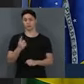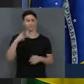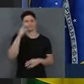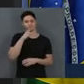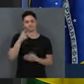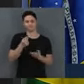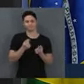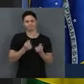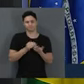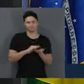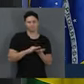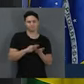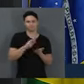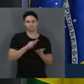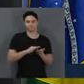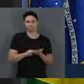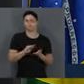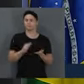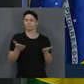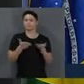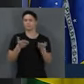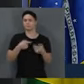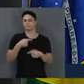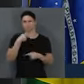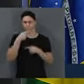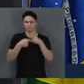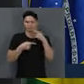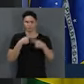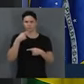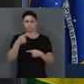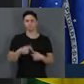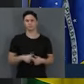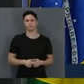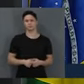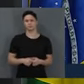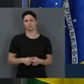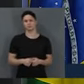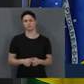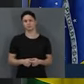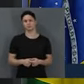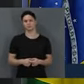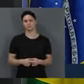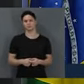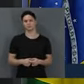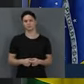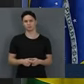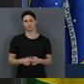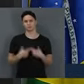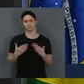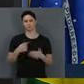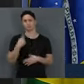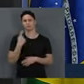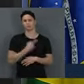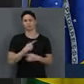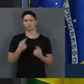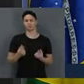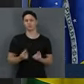trilhão e a dúvida que fica é para onde foi o nosso